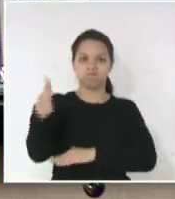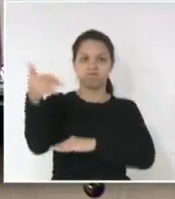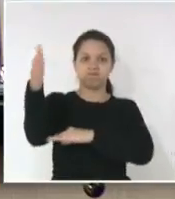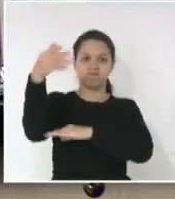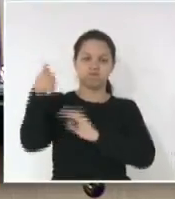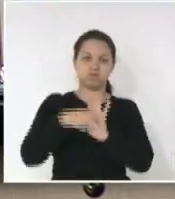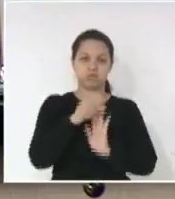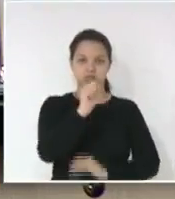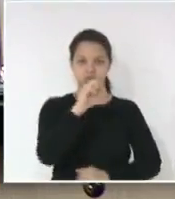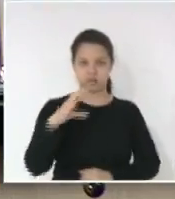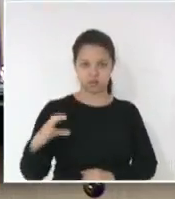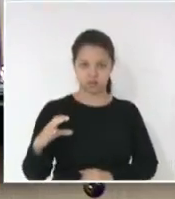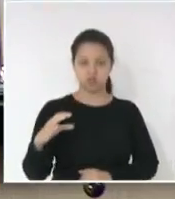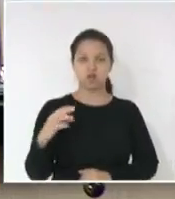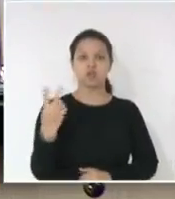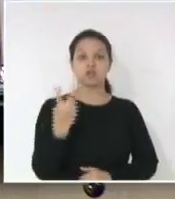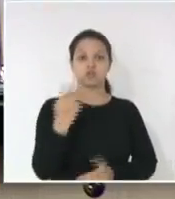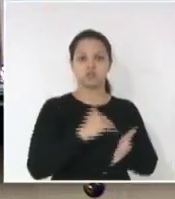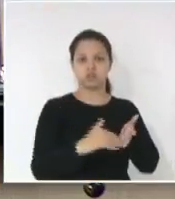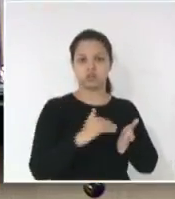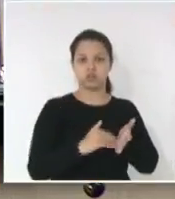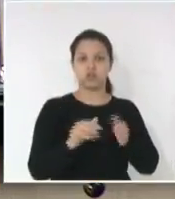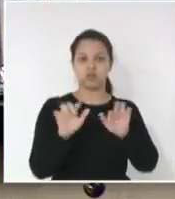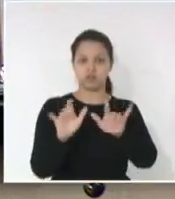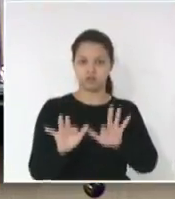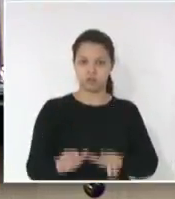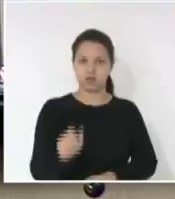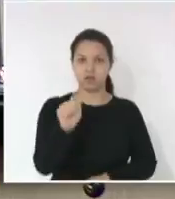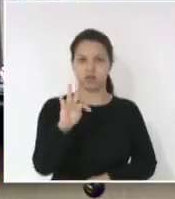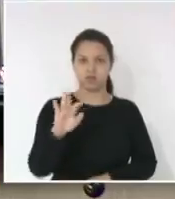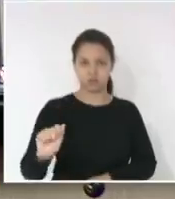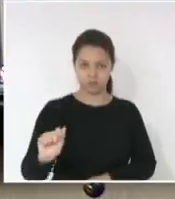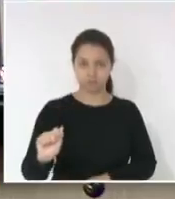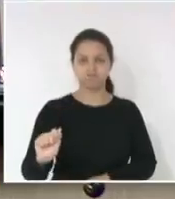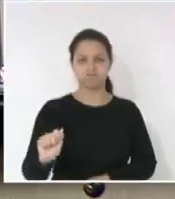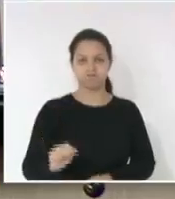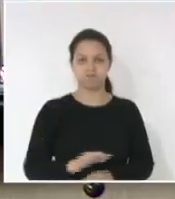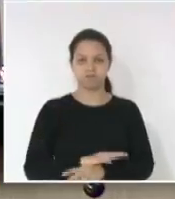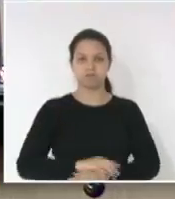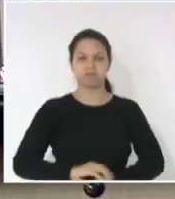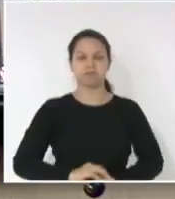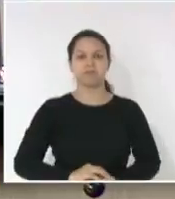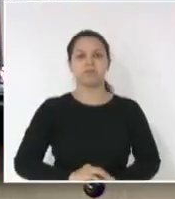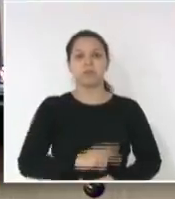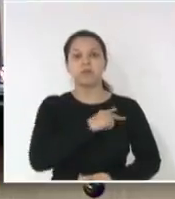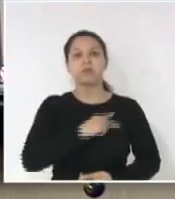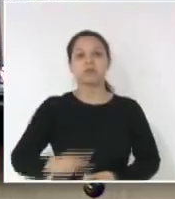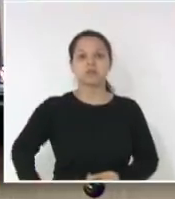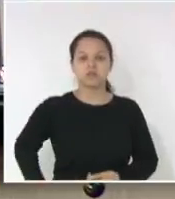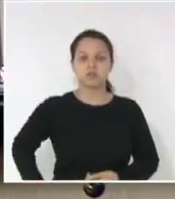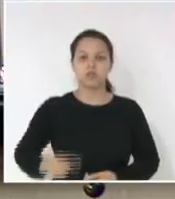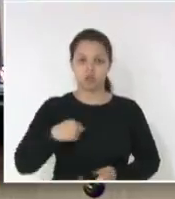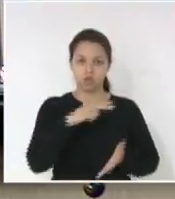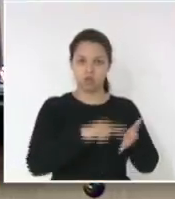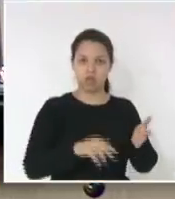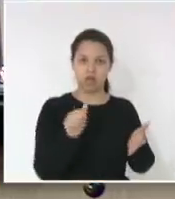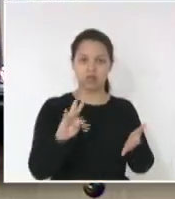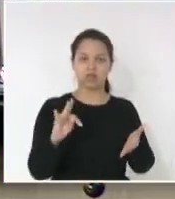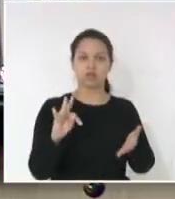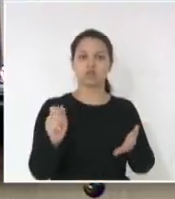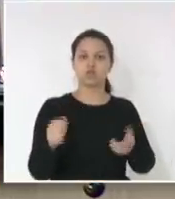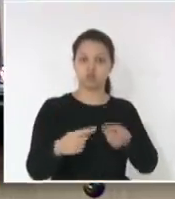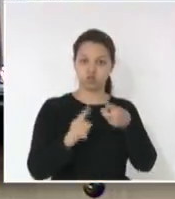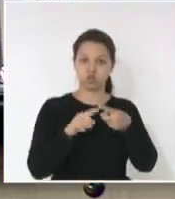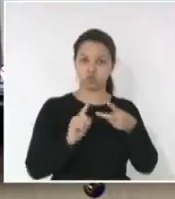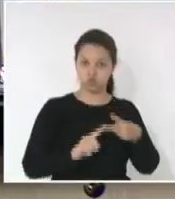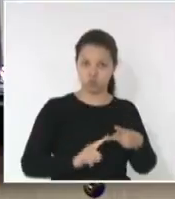Catarina. E para constar, o segundo secretário fez e mandou lavrar a presente ata. Senhor presidente, eu fiz a leitura das duas atas das